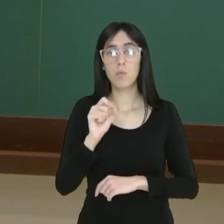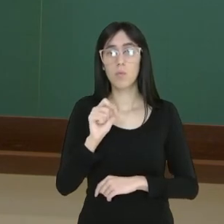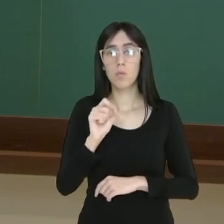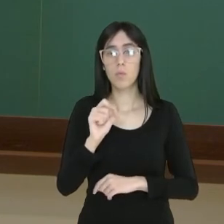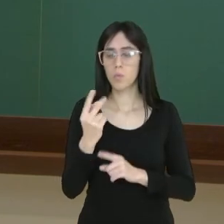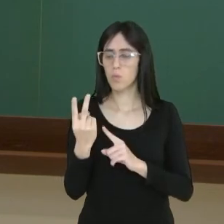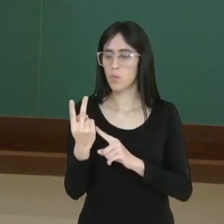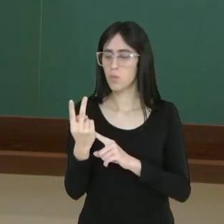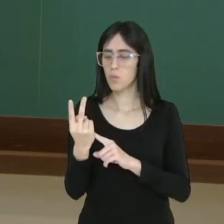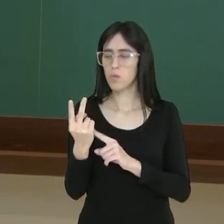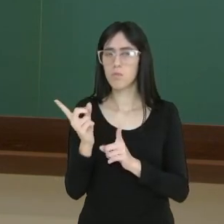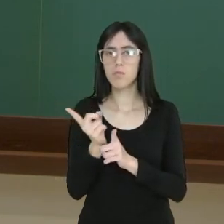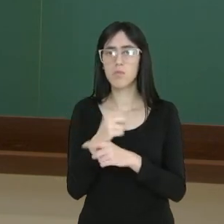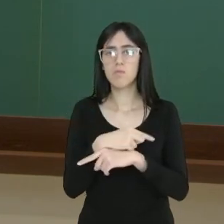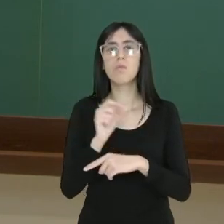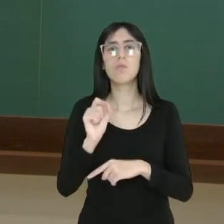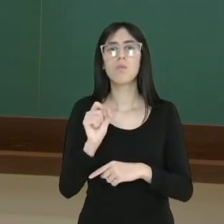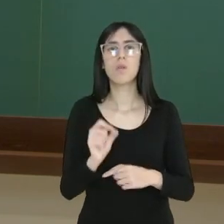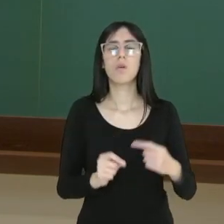base 2? 1/2.